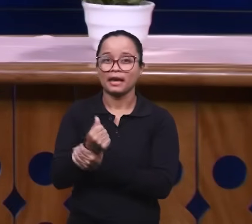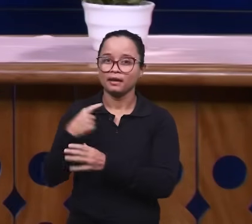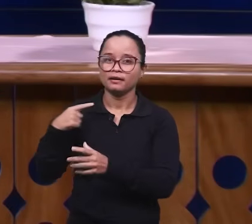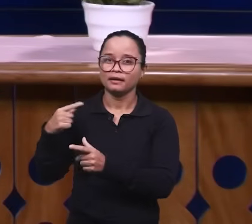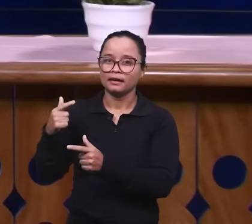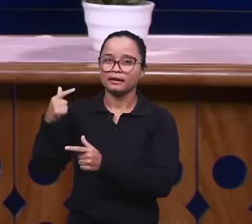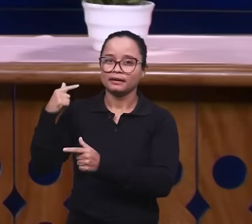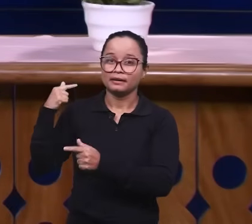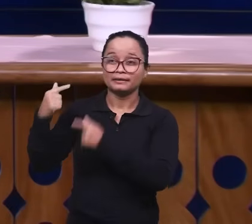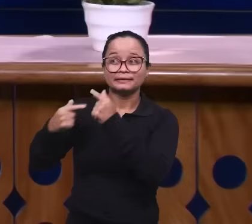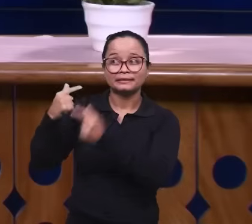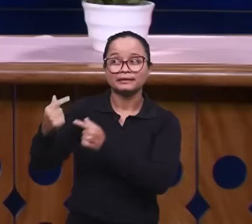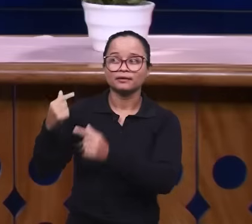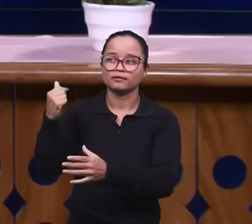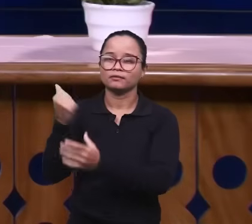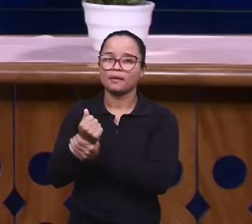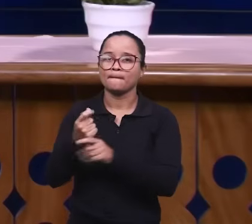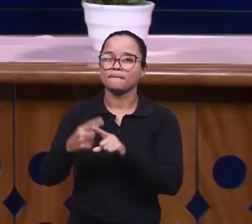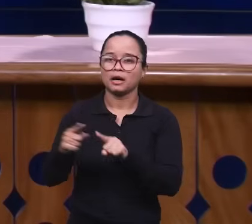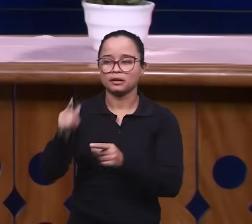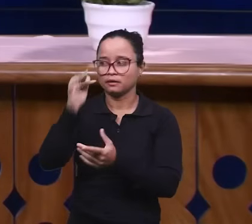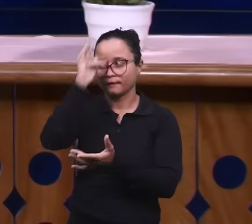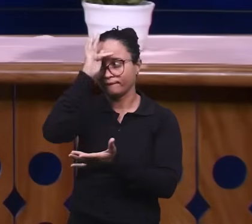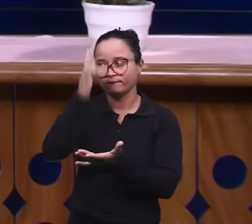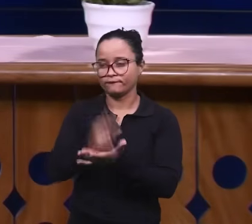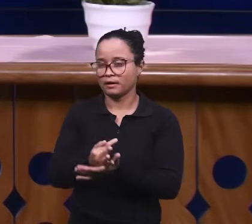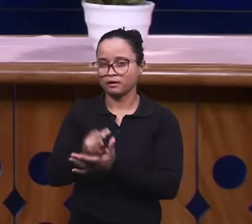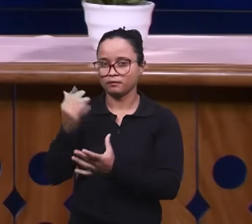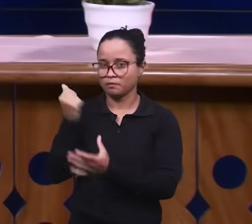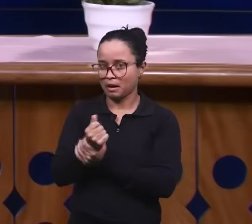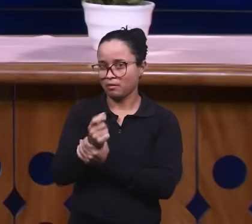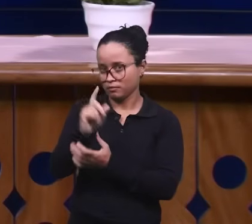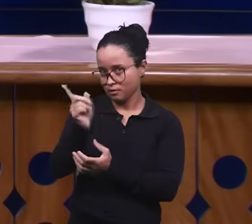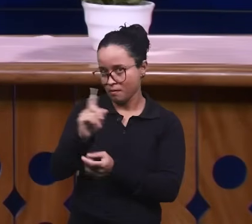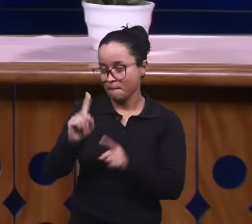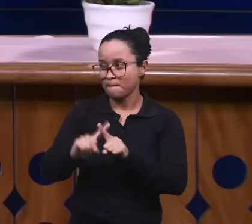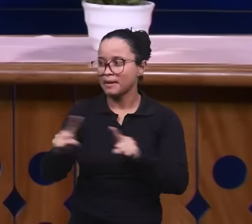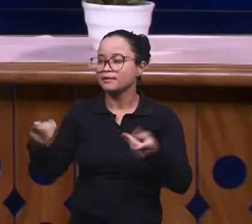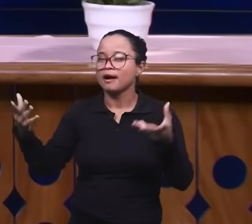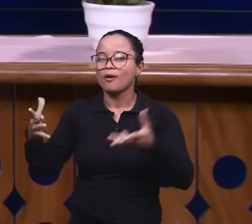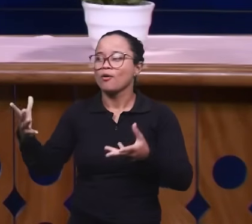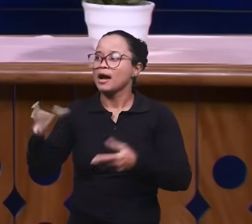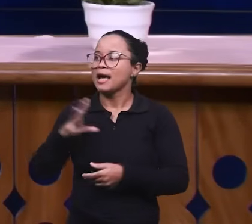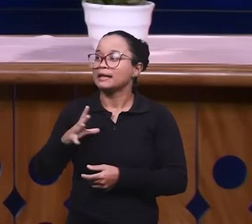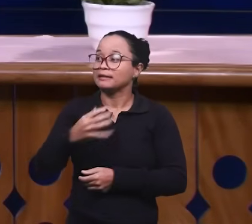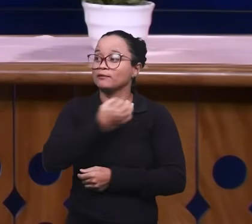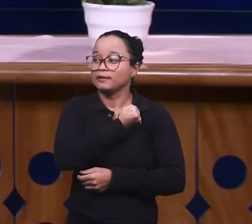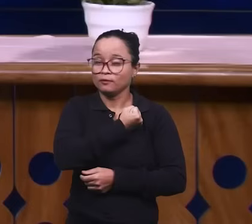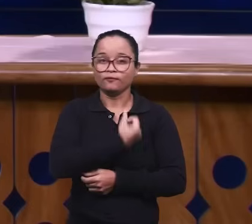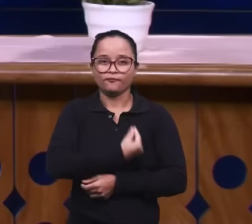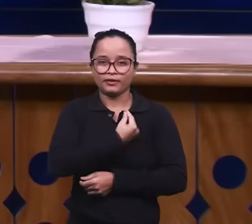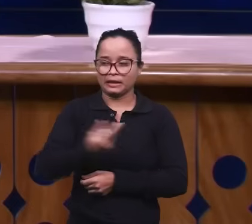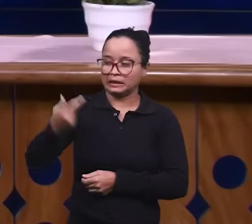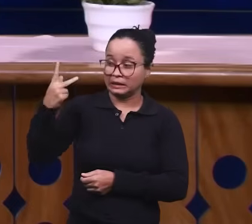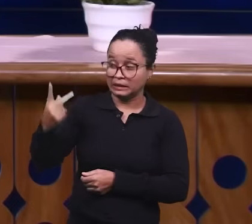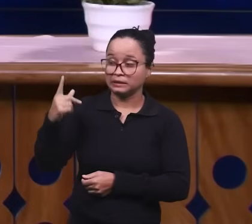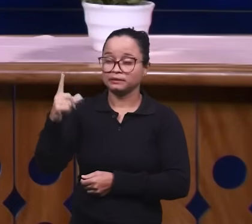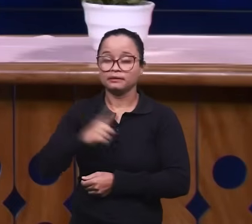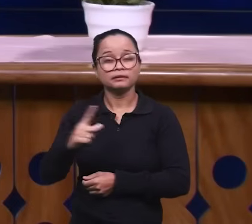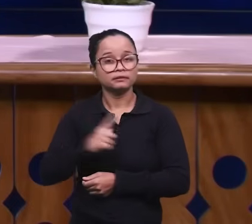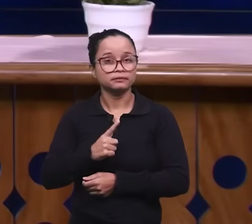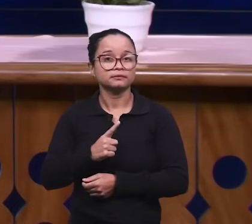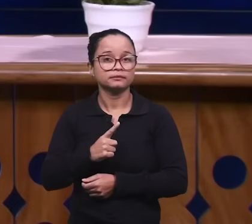Abraão, mas ele não andava na fé de Abraão. Mas agora entrou a salvação na vida dele.